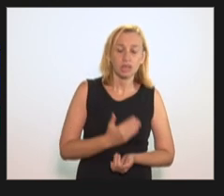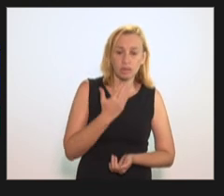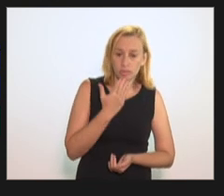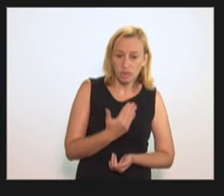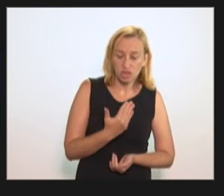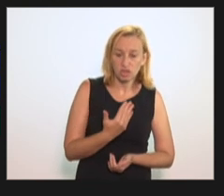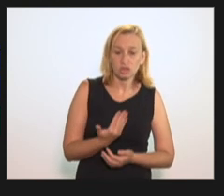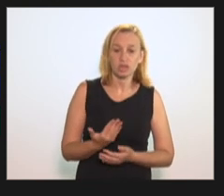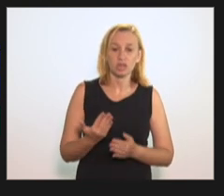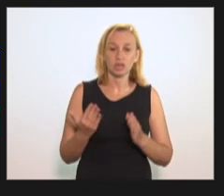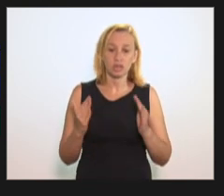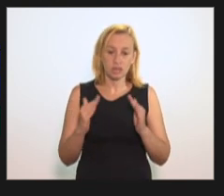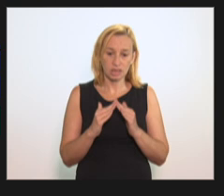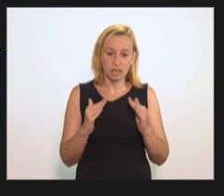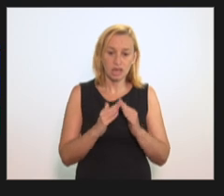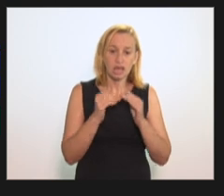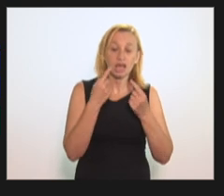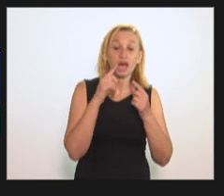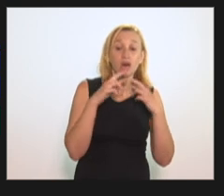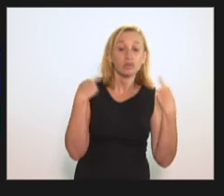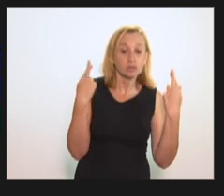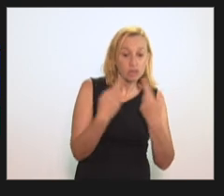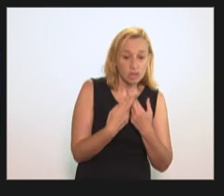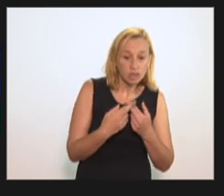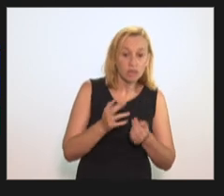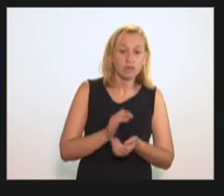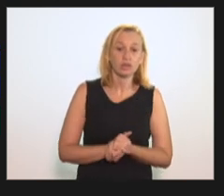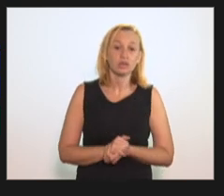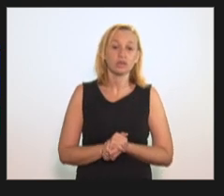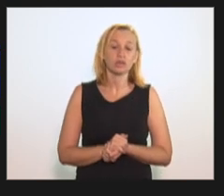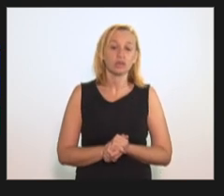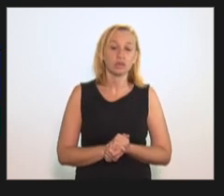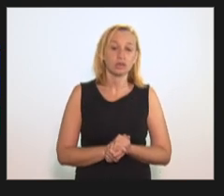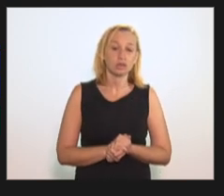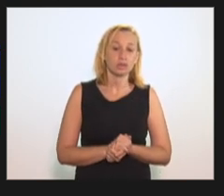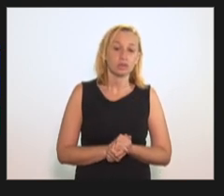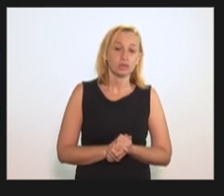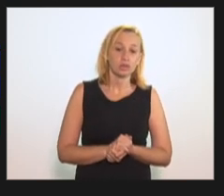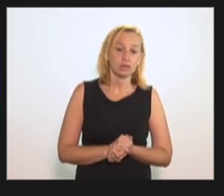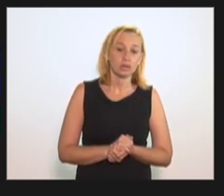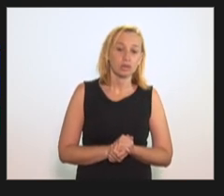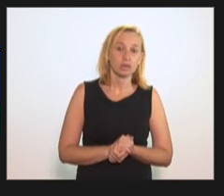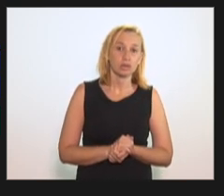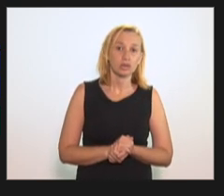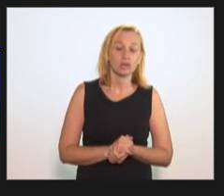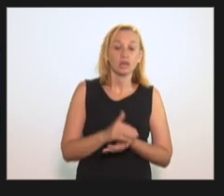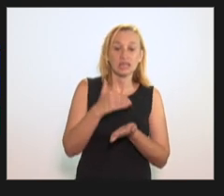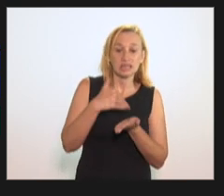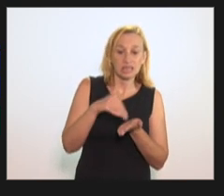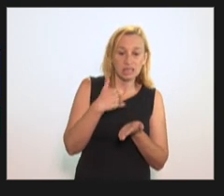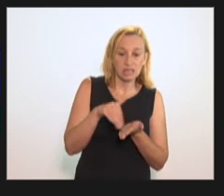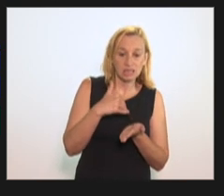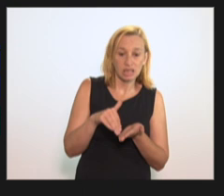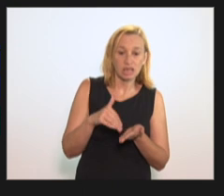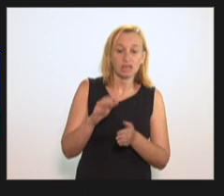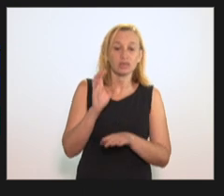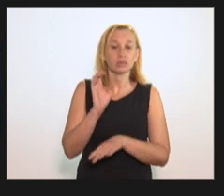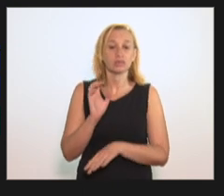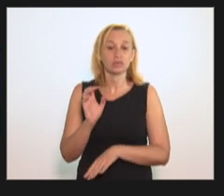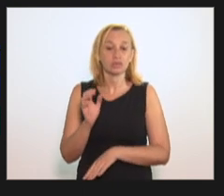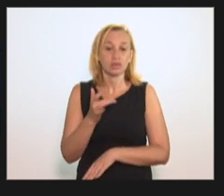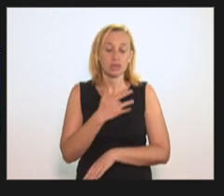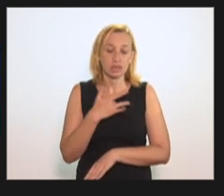casa uma reunião para que haja uma resposta talvez com o secretário de estado de saúde